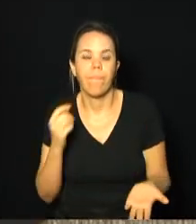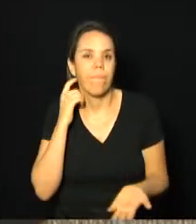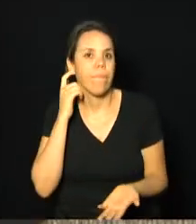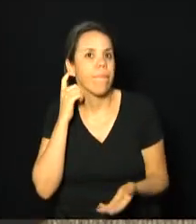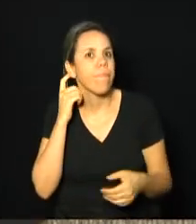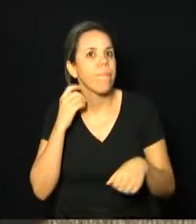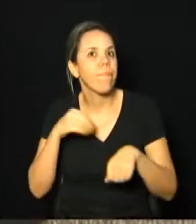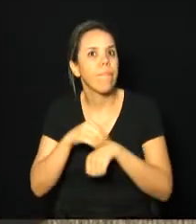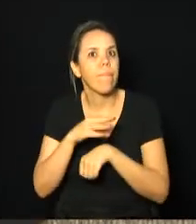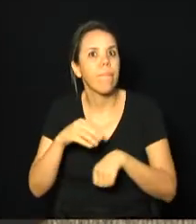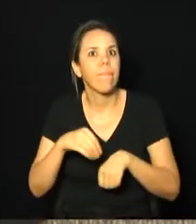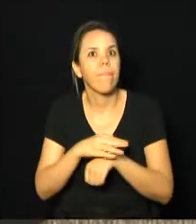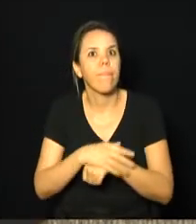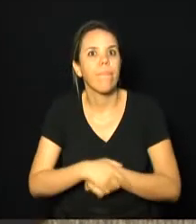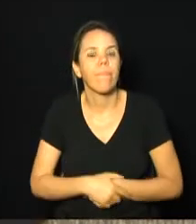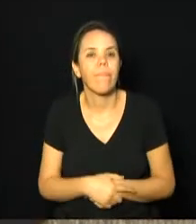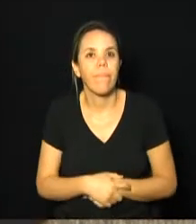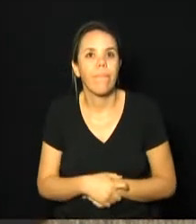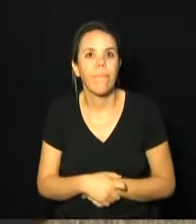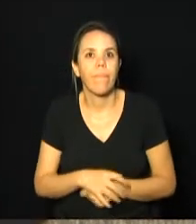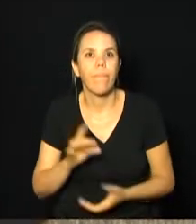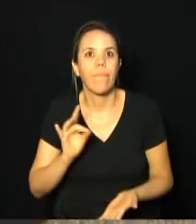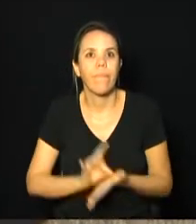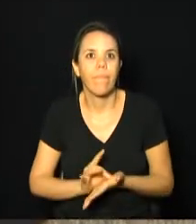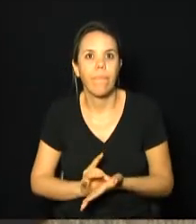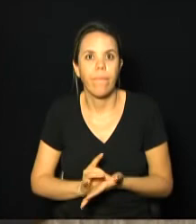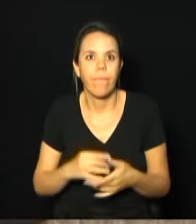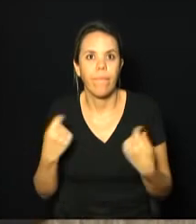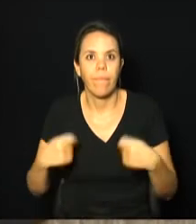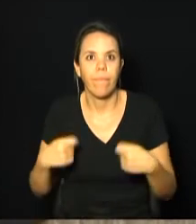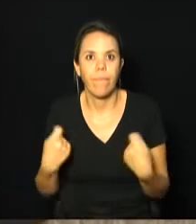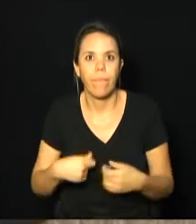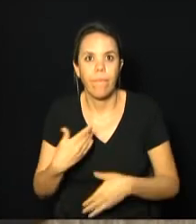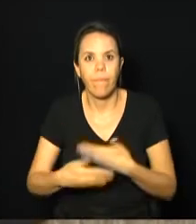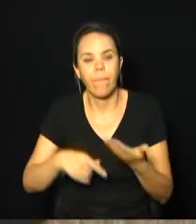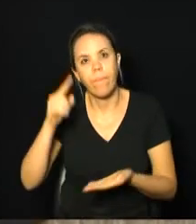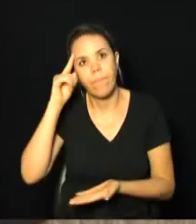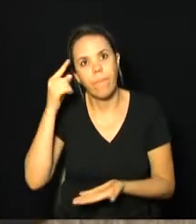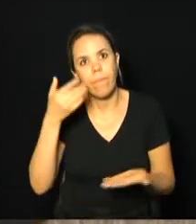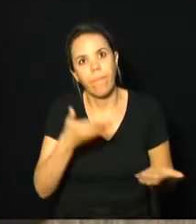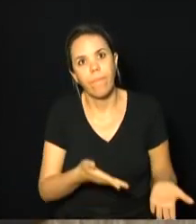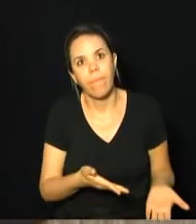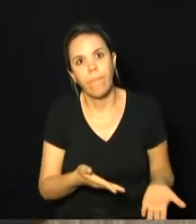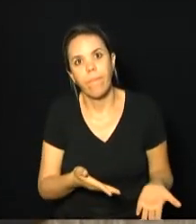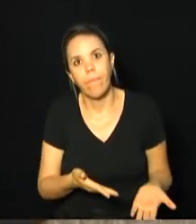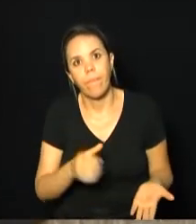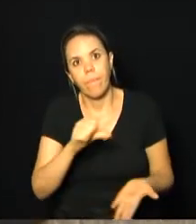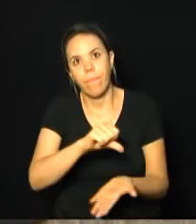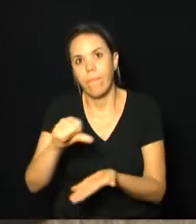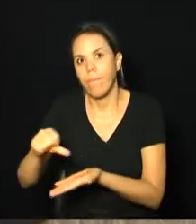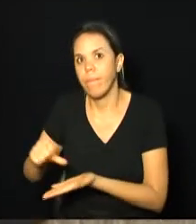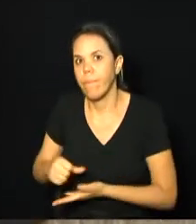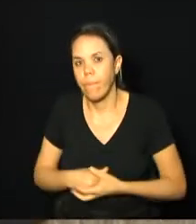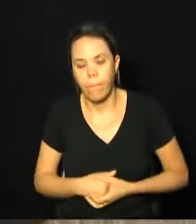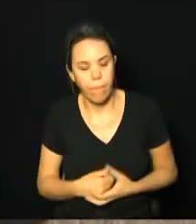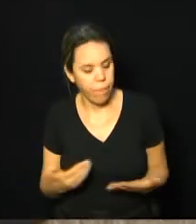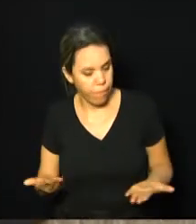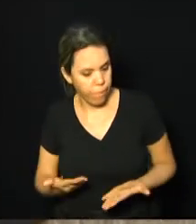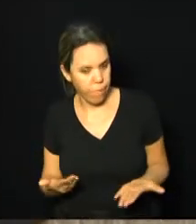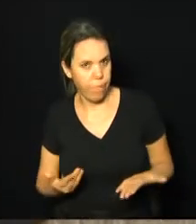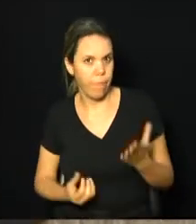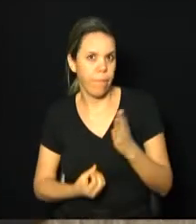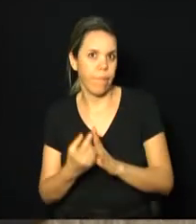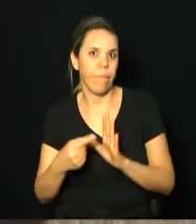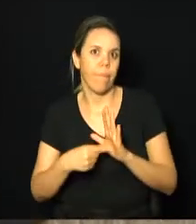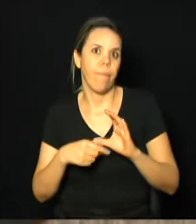trazem o que eles realmente precisam no dia a dia ali, né, nessas regiões. E hoje apareceu a questão